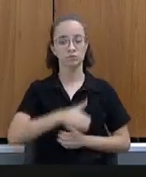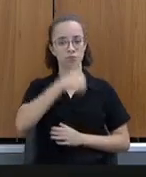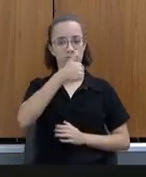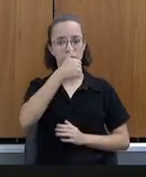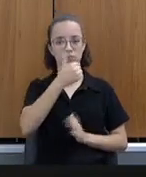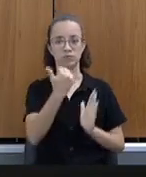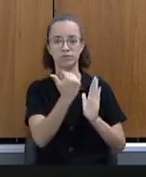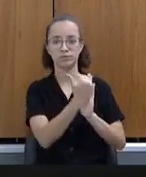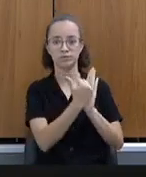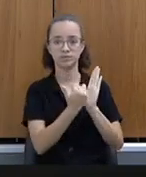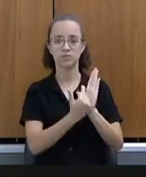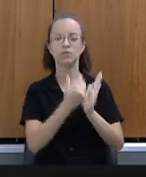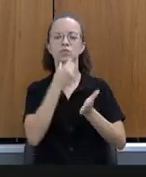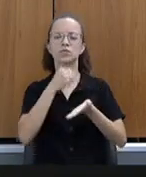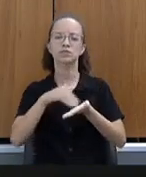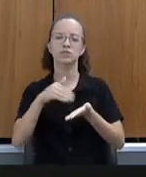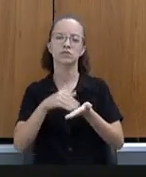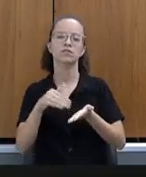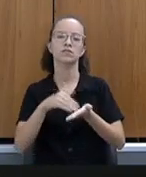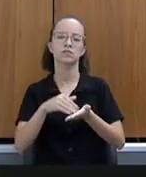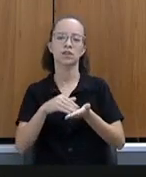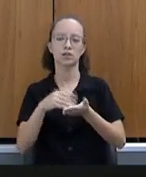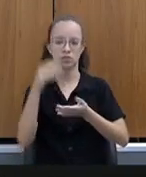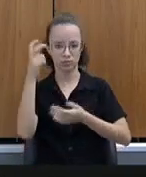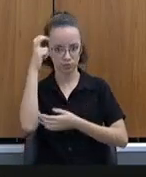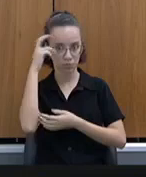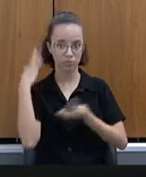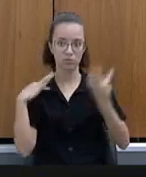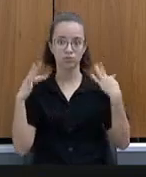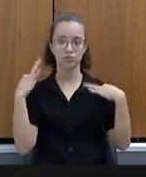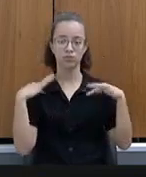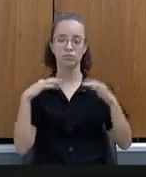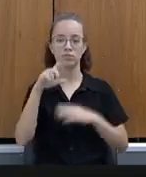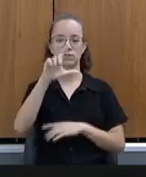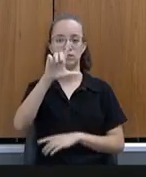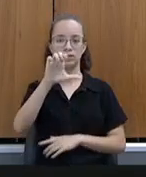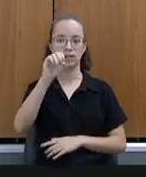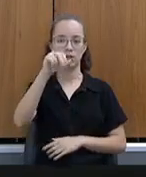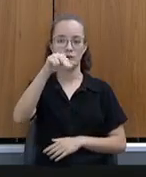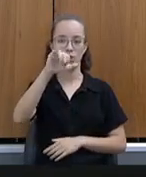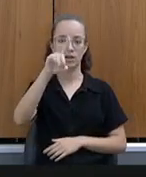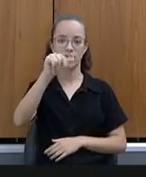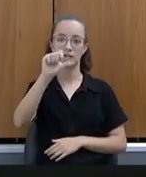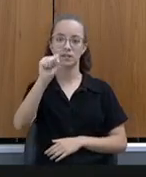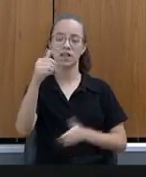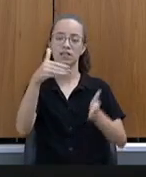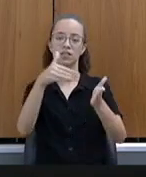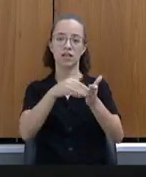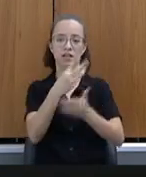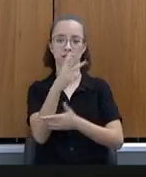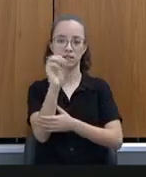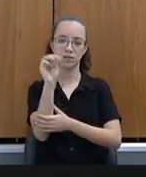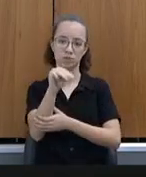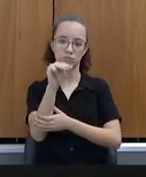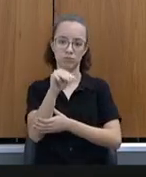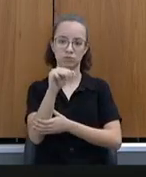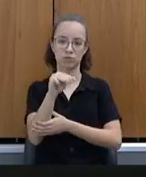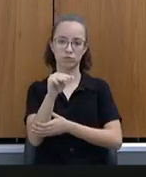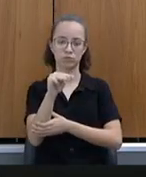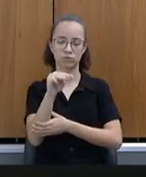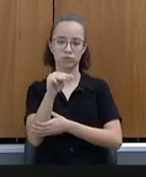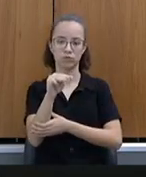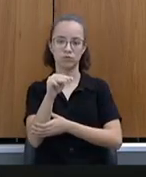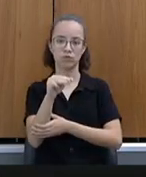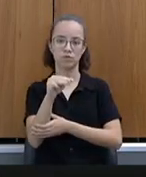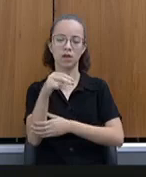o secretário está de cultura e turismo excelentíssimo Leoni das Oliveiras esporá de até 30 minutos para sua